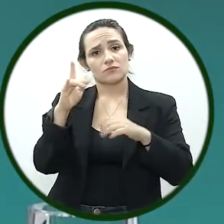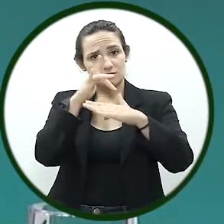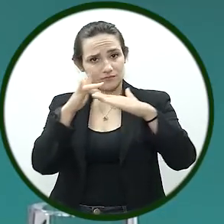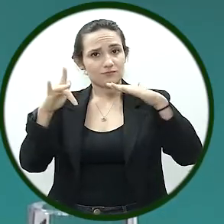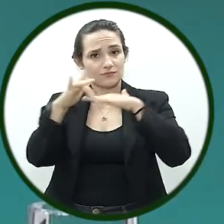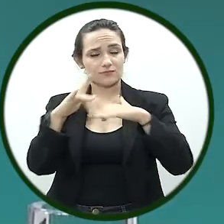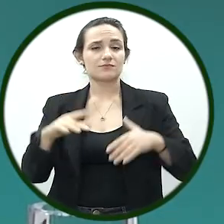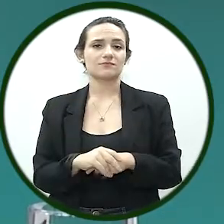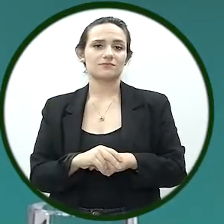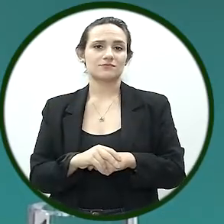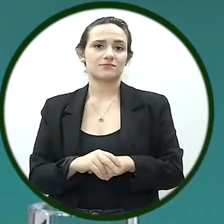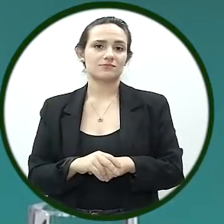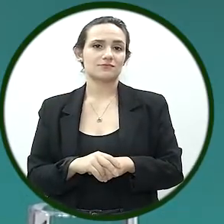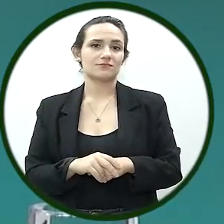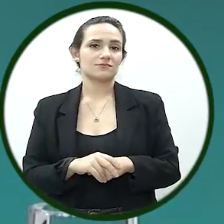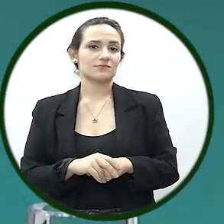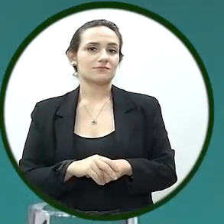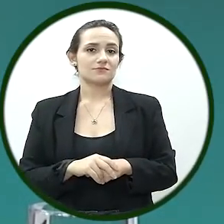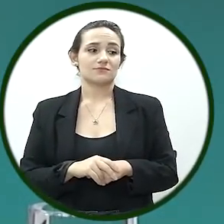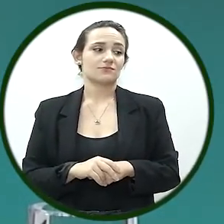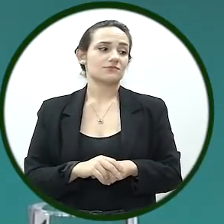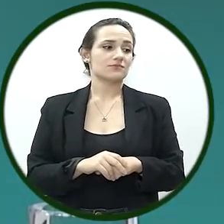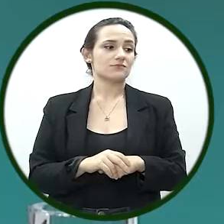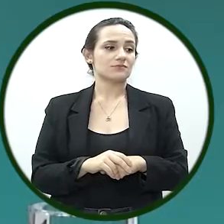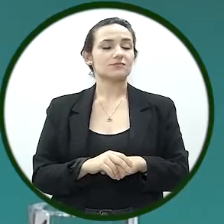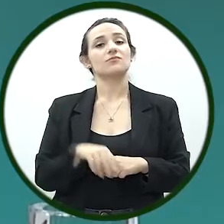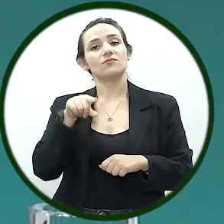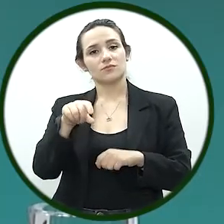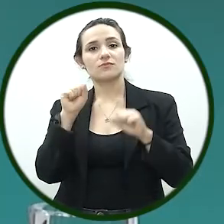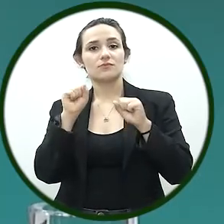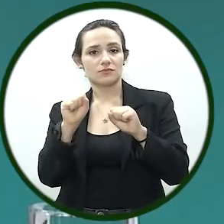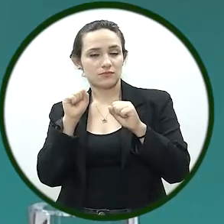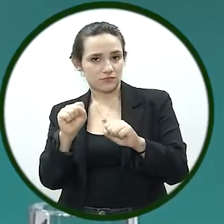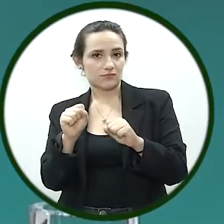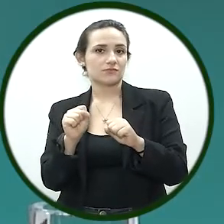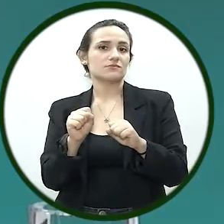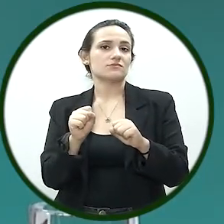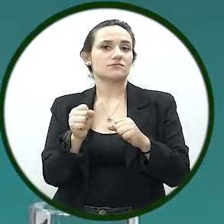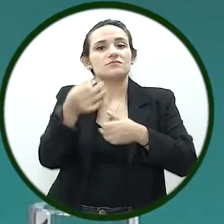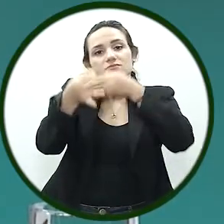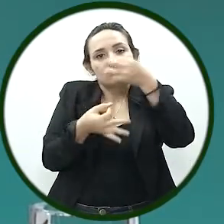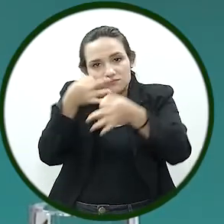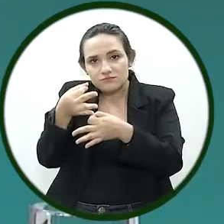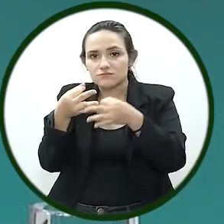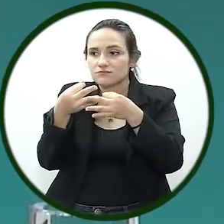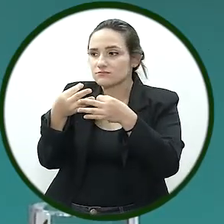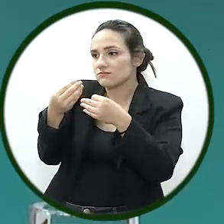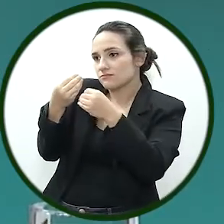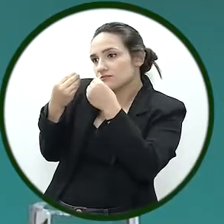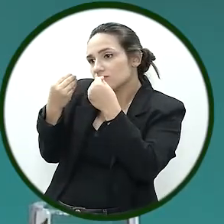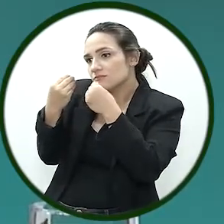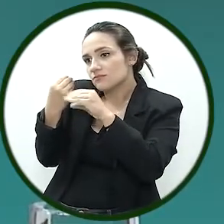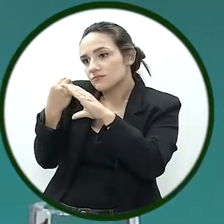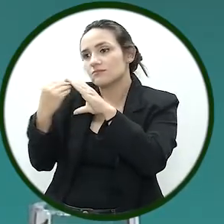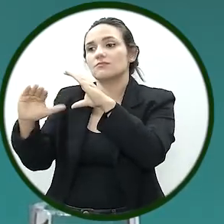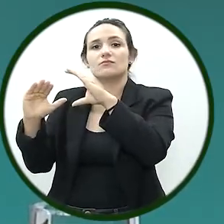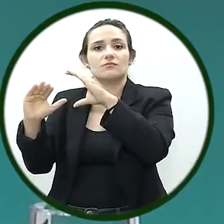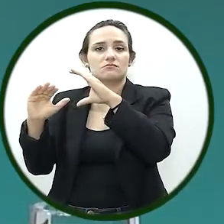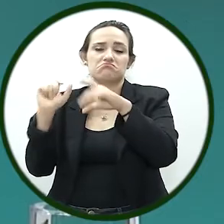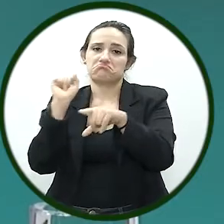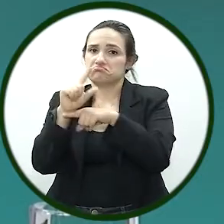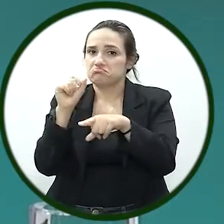você vai poder, além de mandar para algum amigo, deixar o seu comentário, fazer a crítica, fazer a sugestão de um próximo tema.